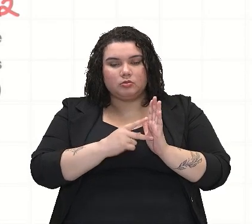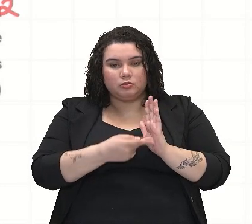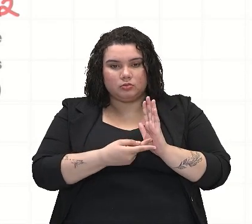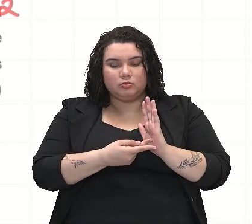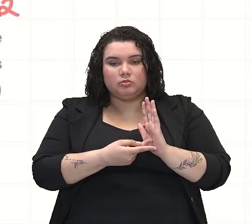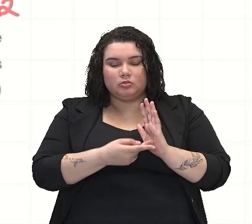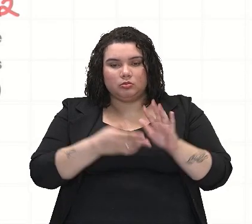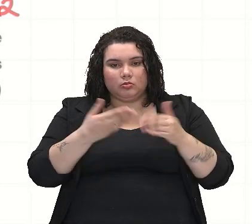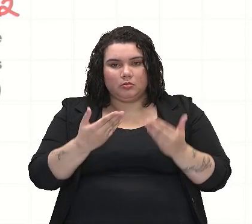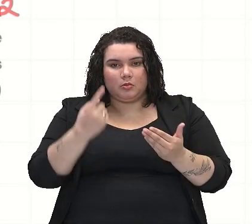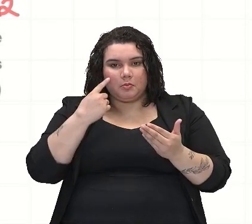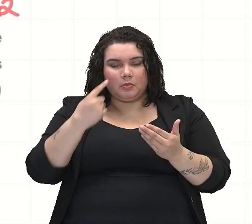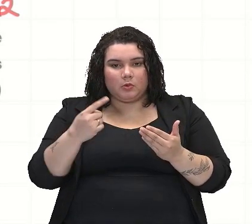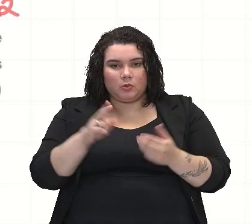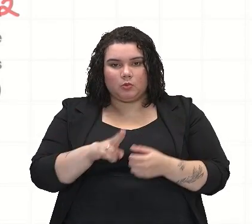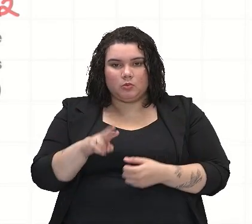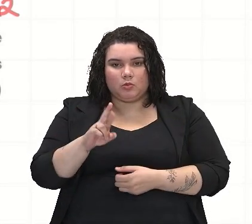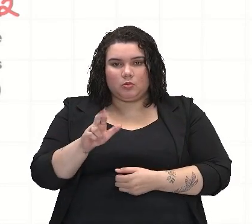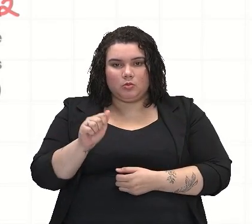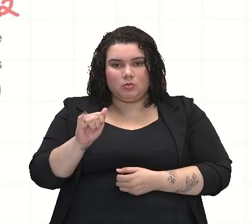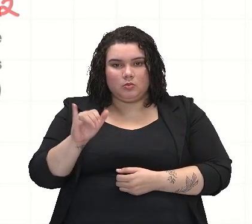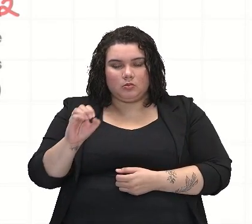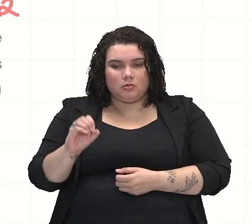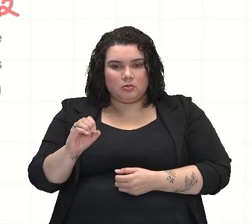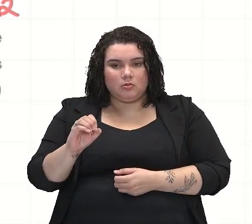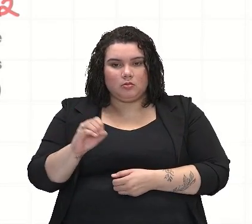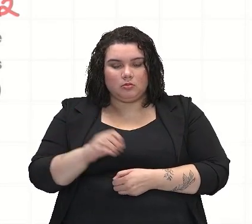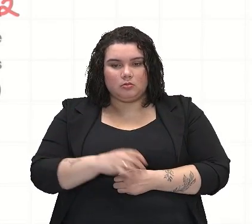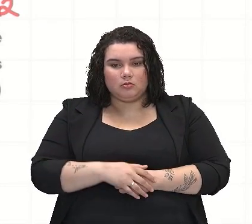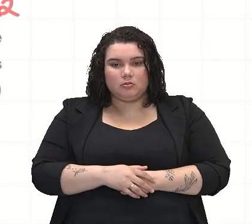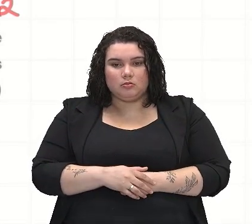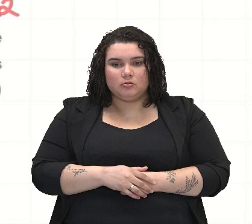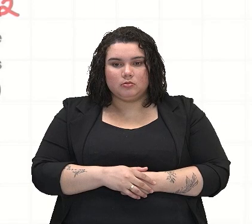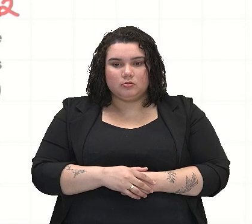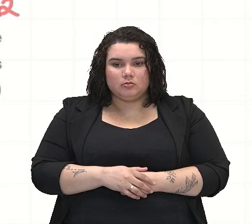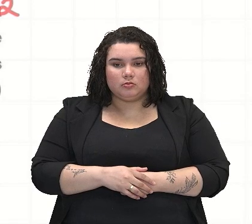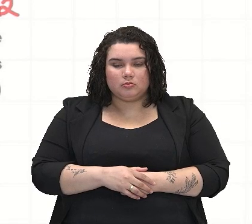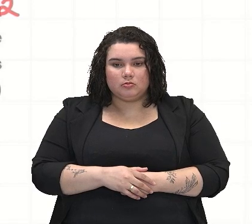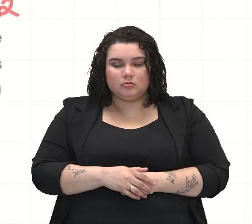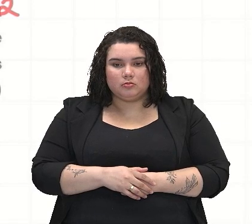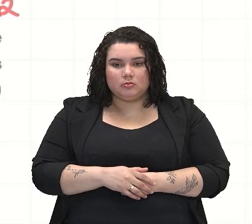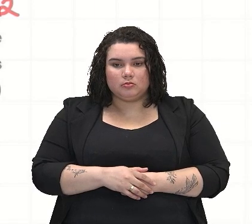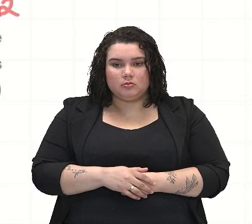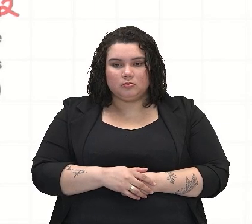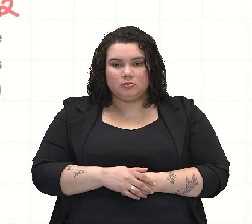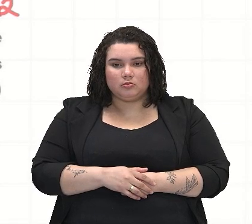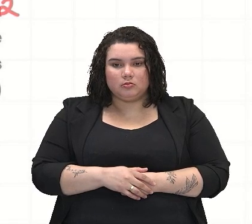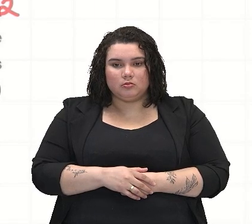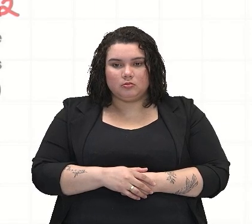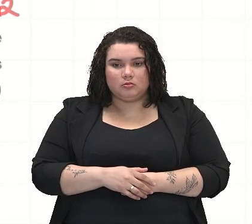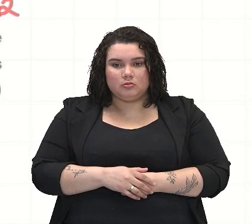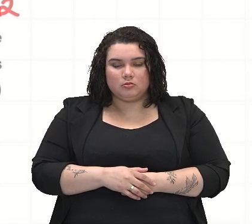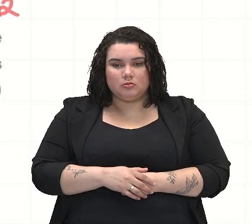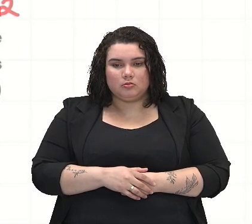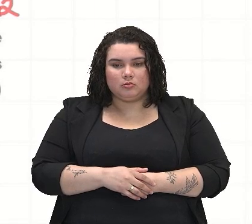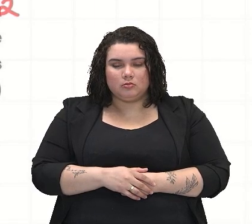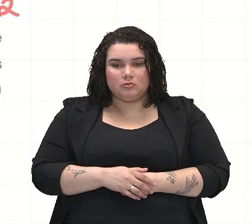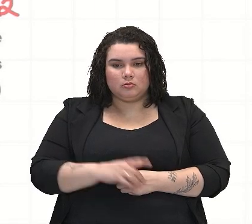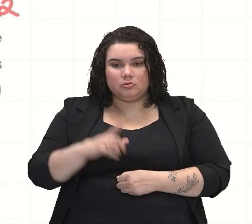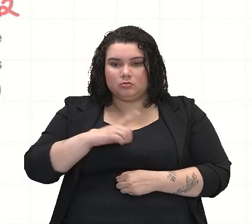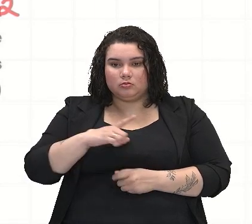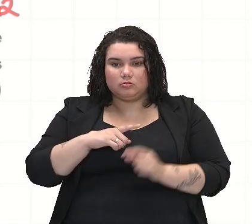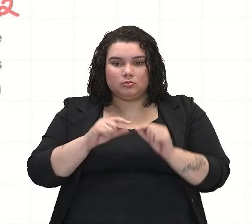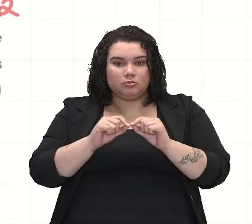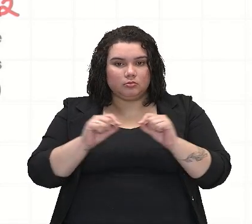nós pensando no raio, né, aqui, ó, nós temos aqui os, essas distâncias, comprimentos